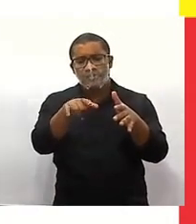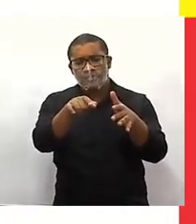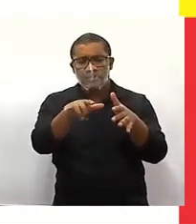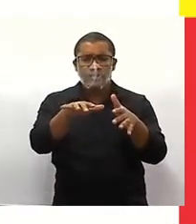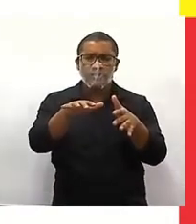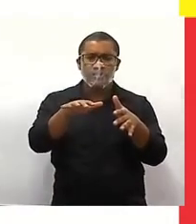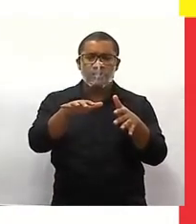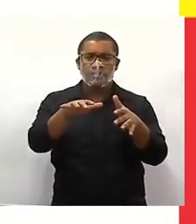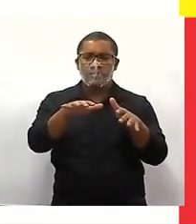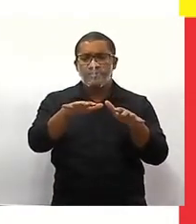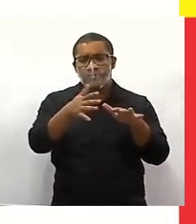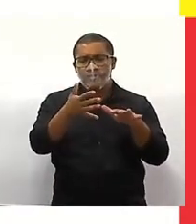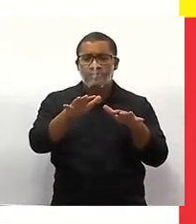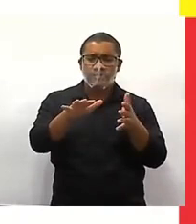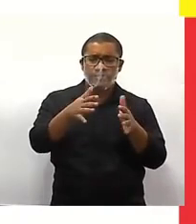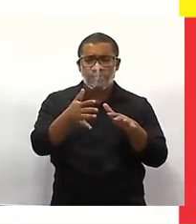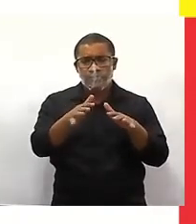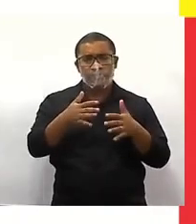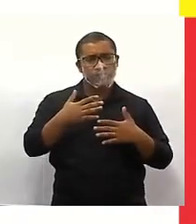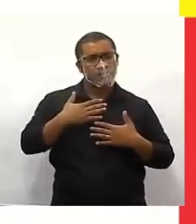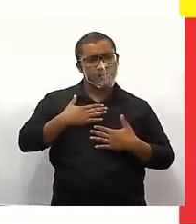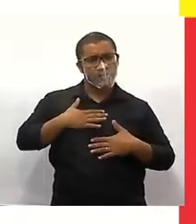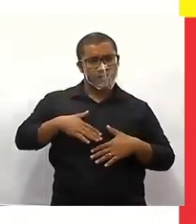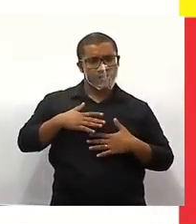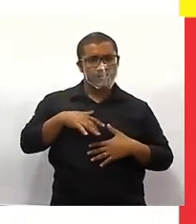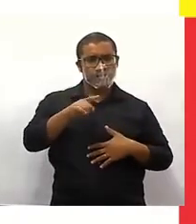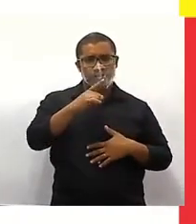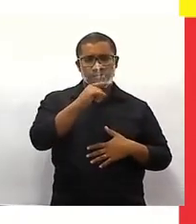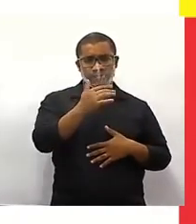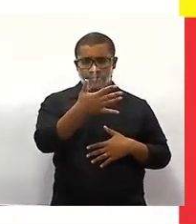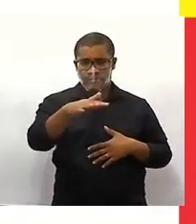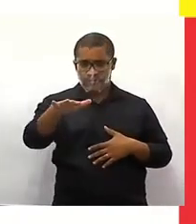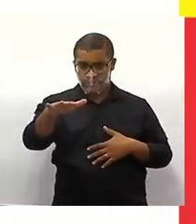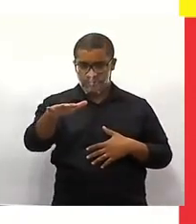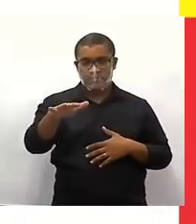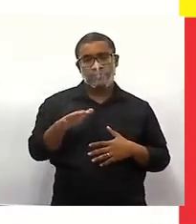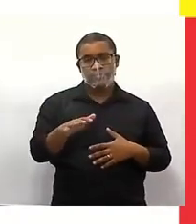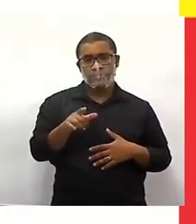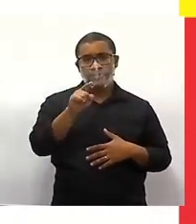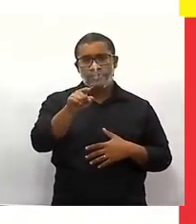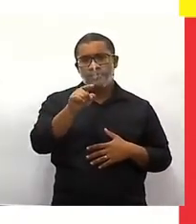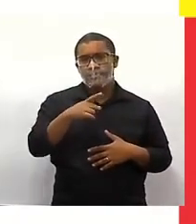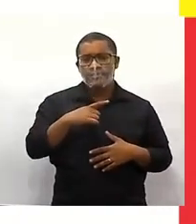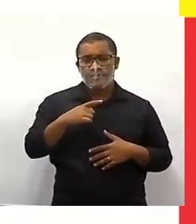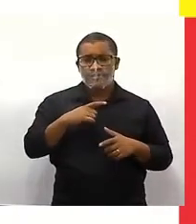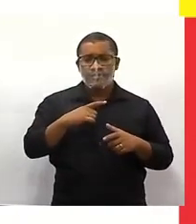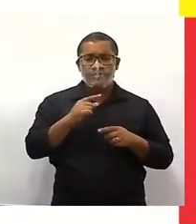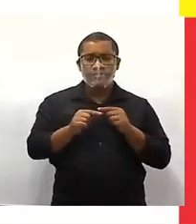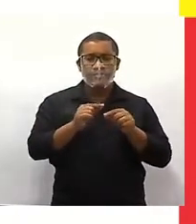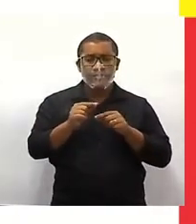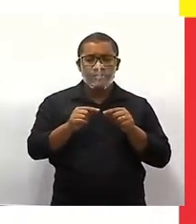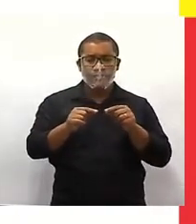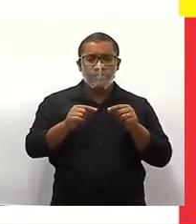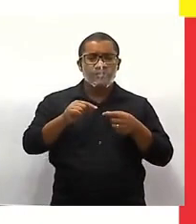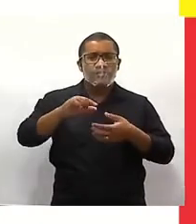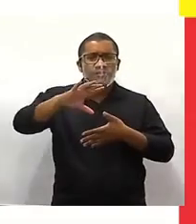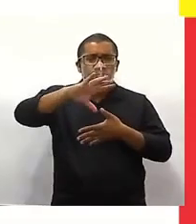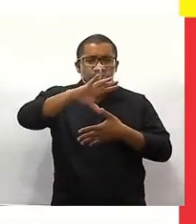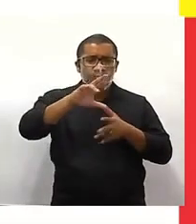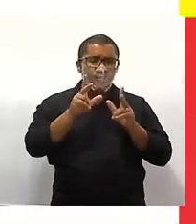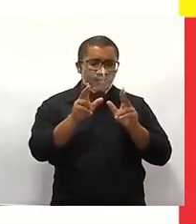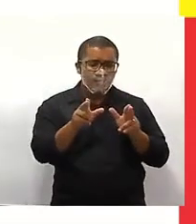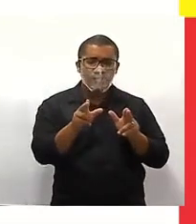mar, cuja a porção subárea apresenta-se em planta em forma